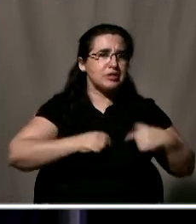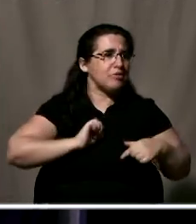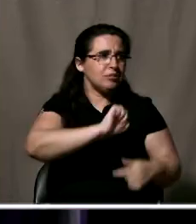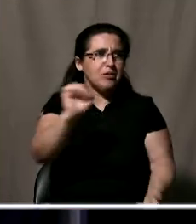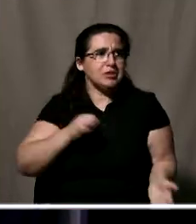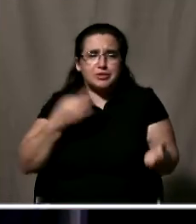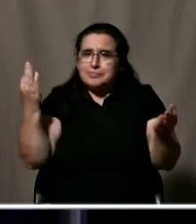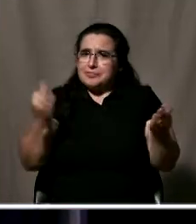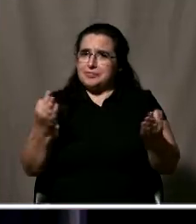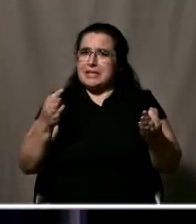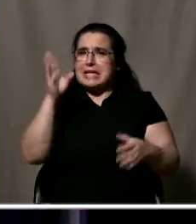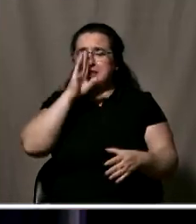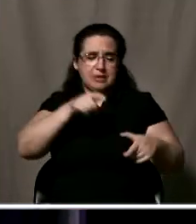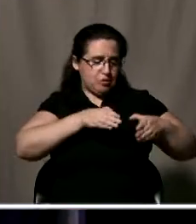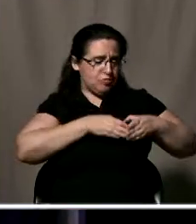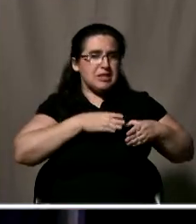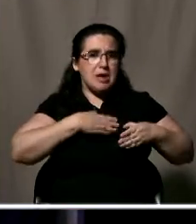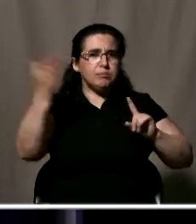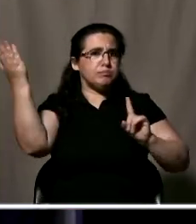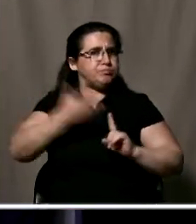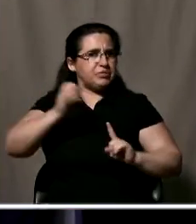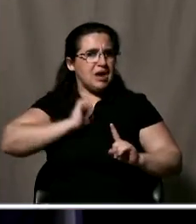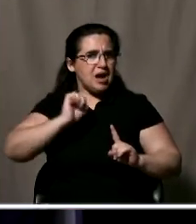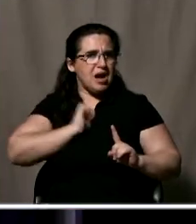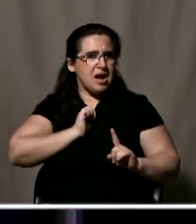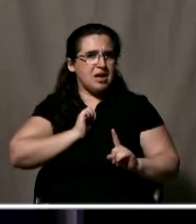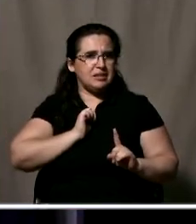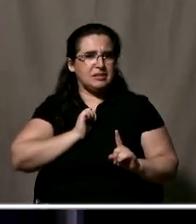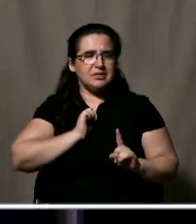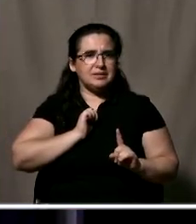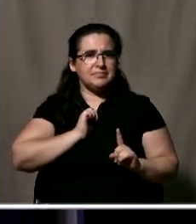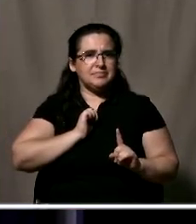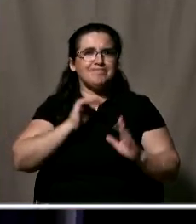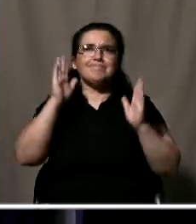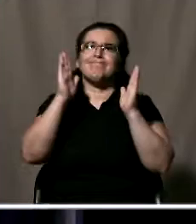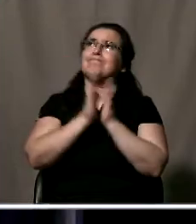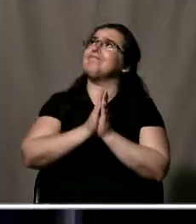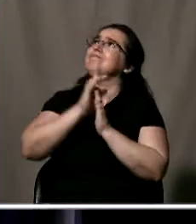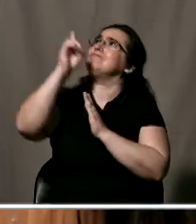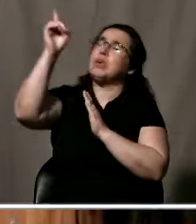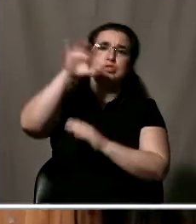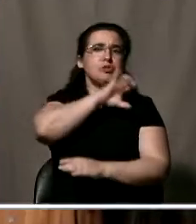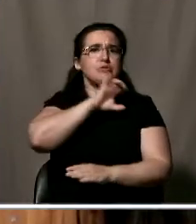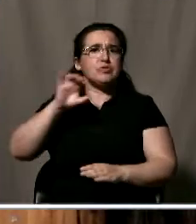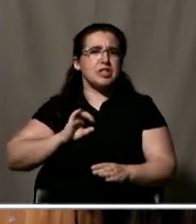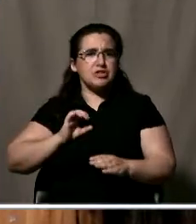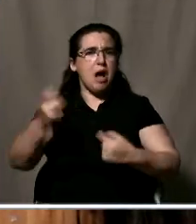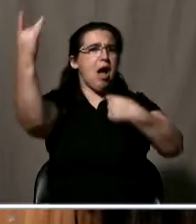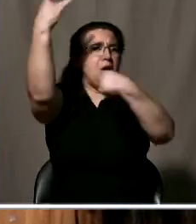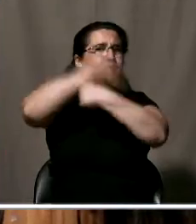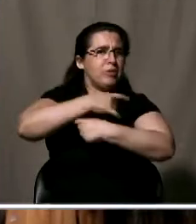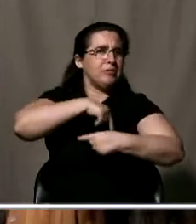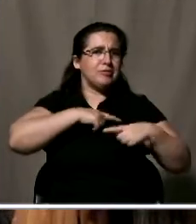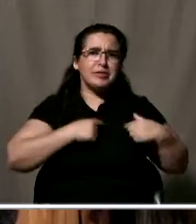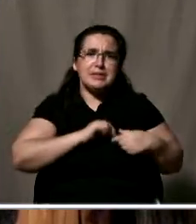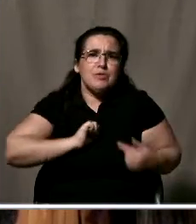condemns us, se o nosso coração nos condena, we serve a Christ that is greater than our heart. Nós servimos Cristo que é maior do que o nosso coração. 1